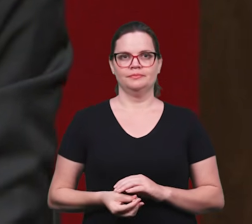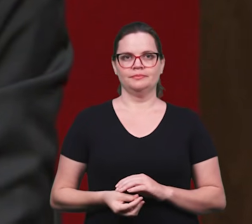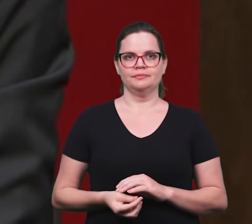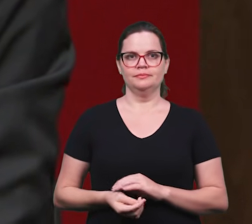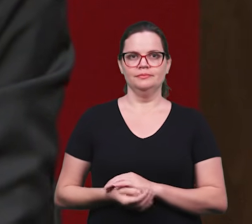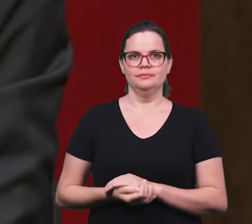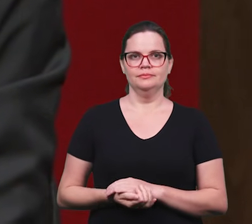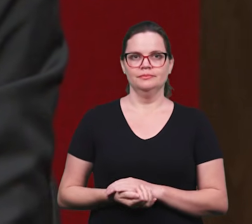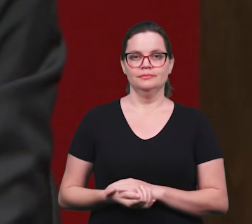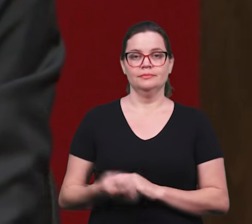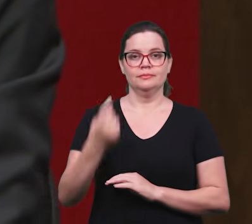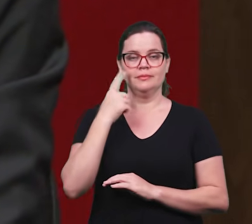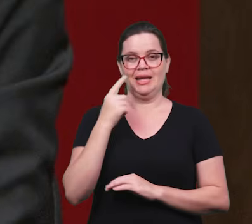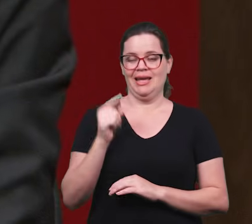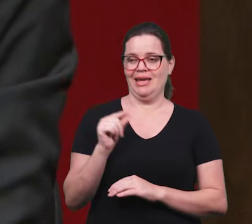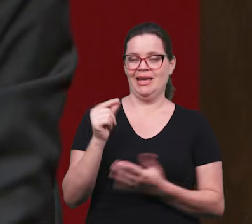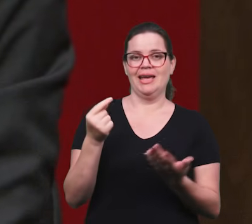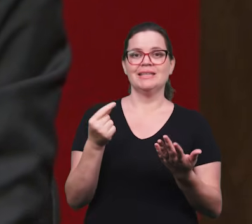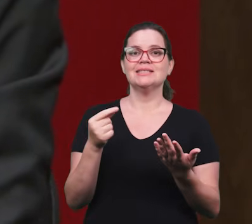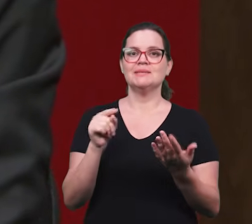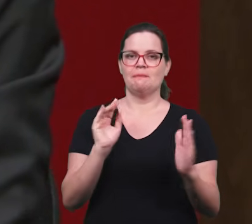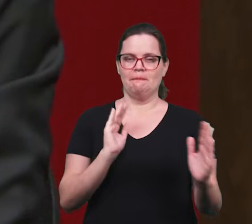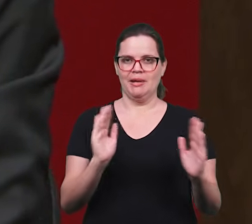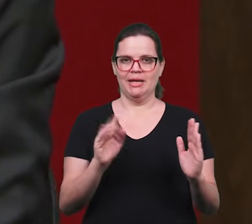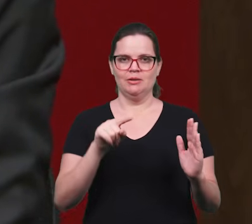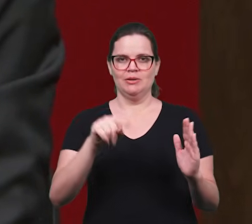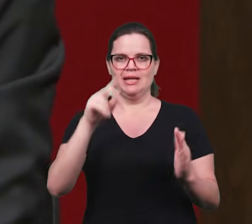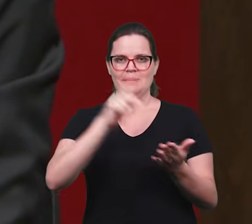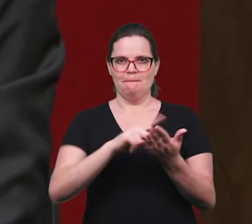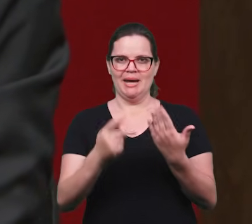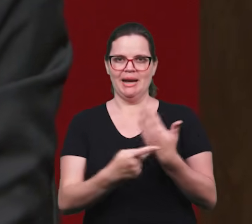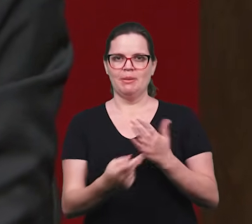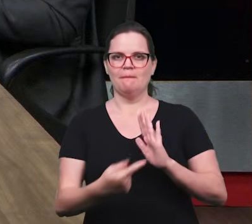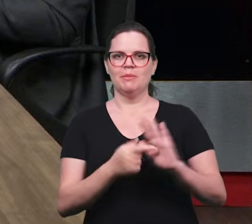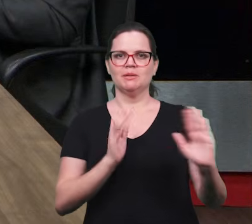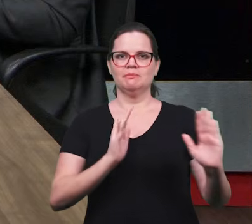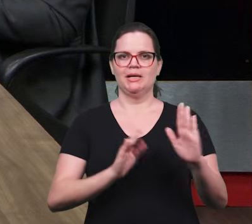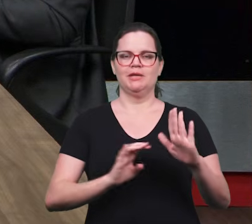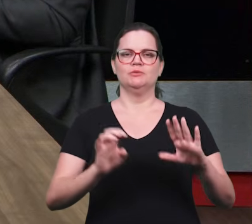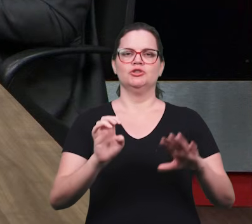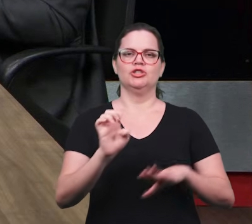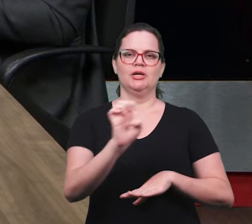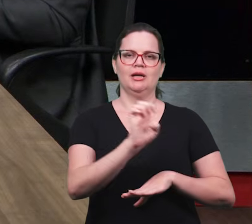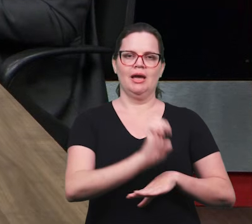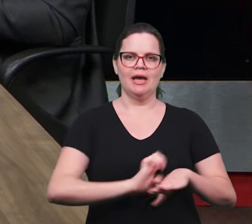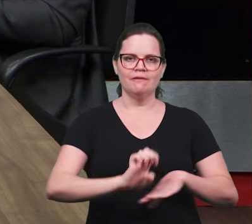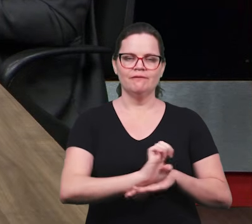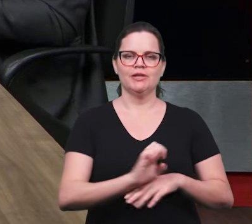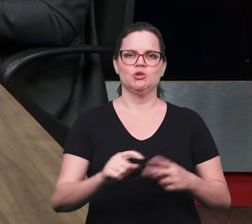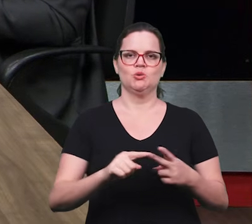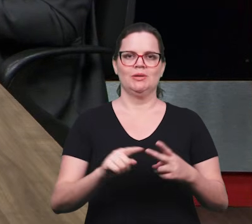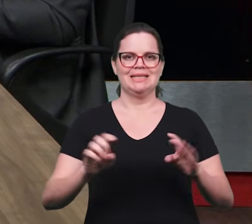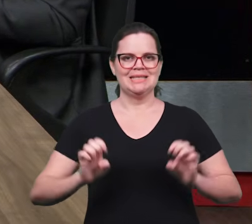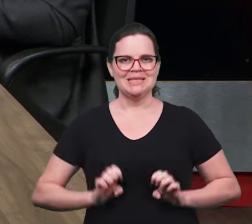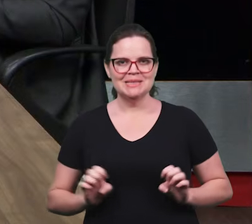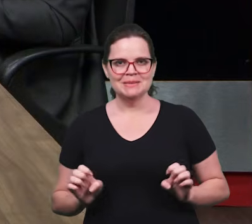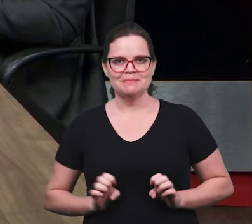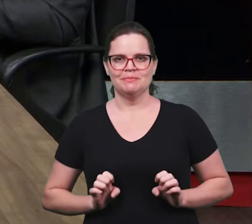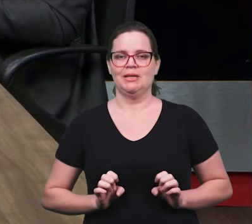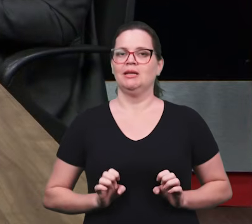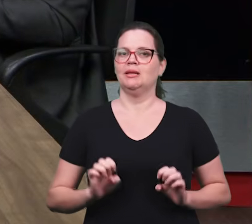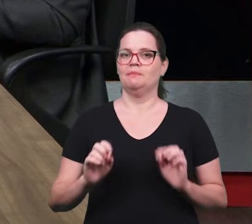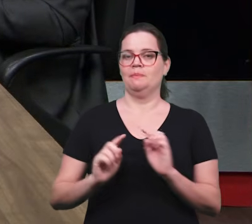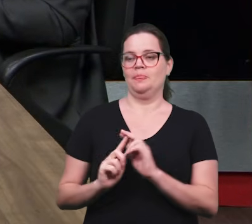lá da igreja de Éfeso, da igreja de Esmirna, não é? Só que, posteriormente, aí o que aconteceu? Chegamos à igreja